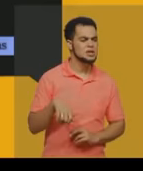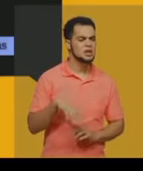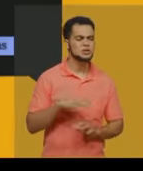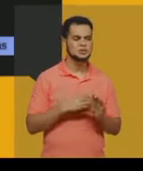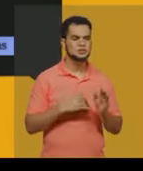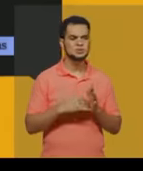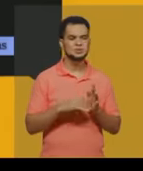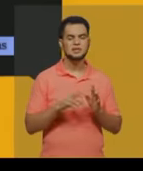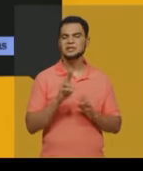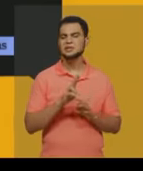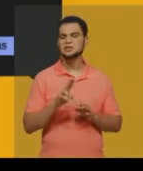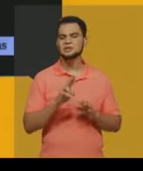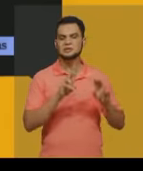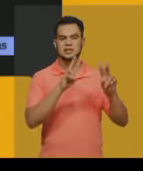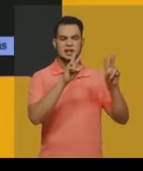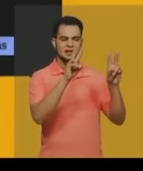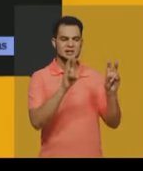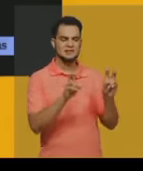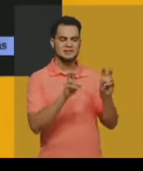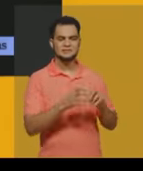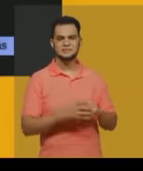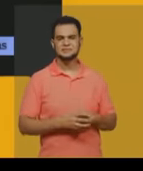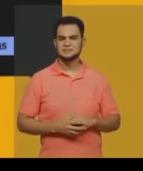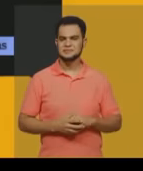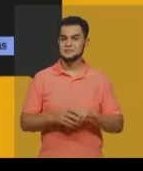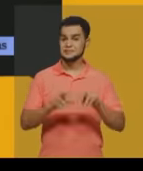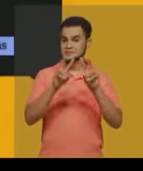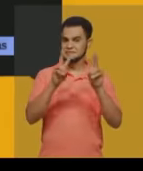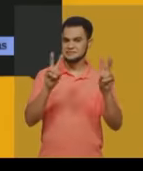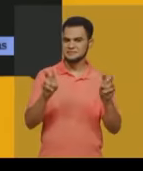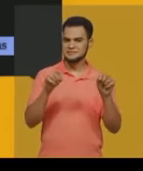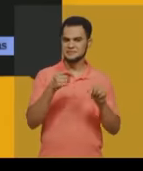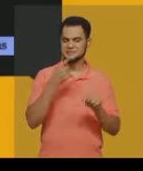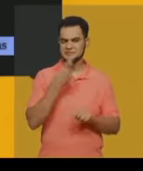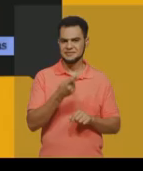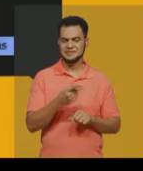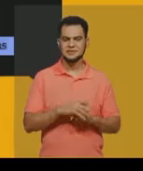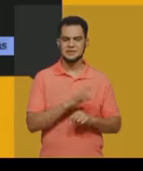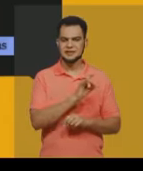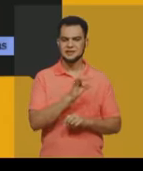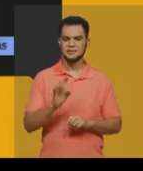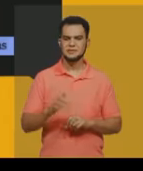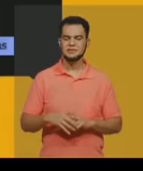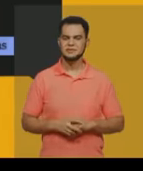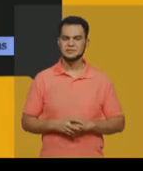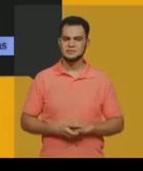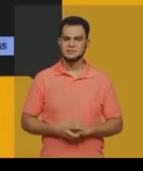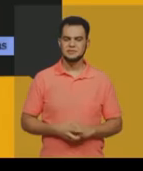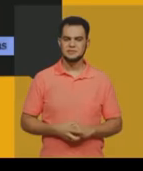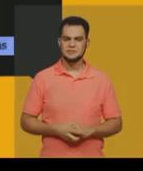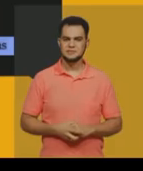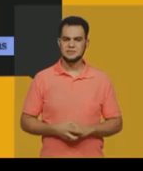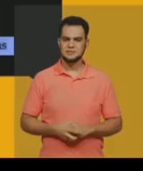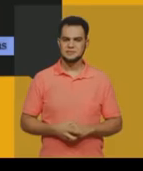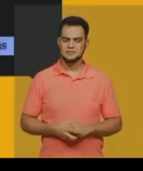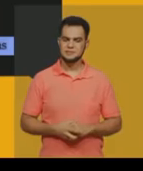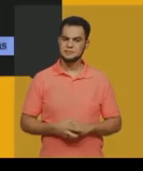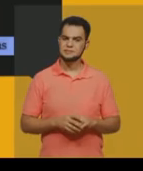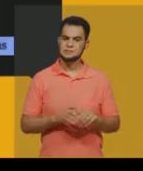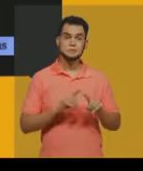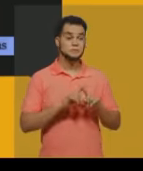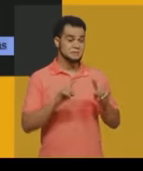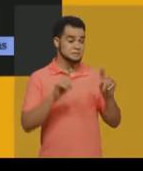Para delimitar a fala dos personagens do poema. But worst of all, said the boy. Mas o pior de